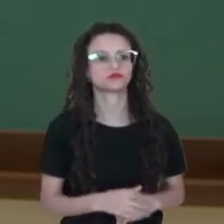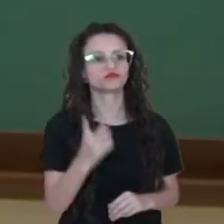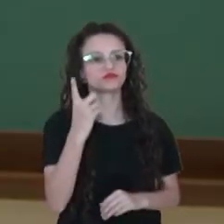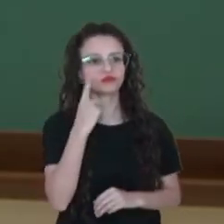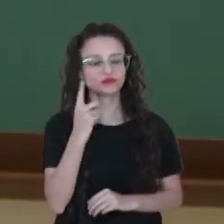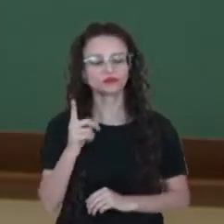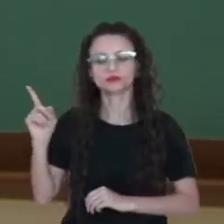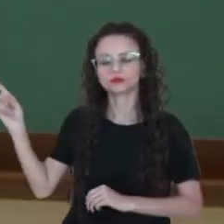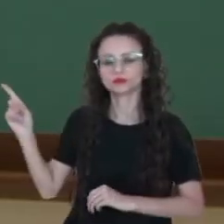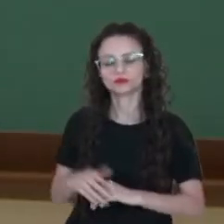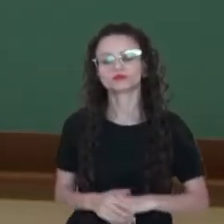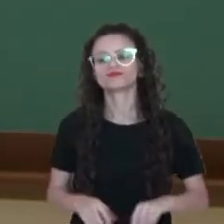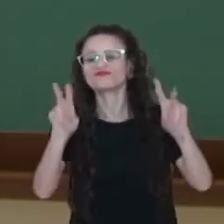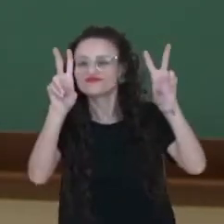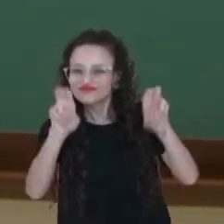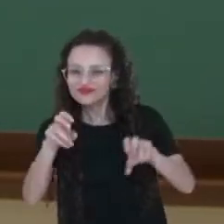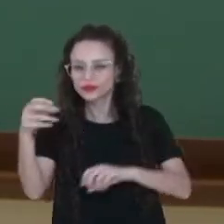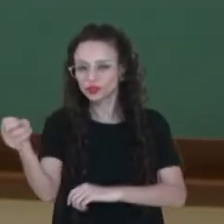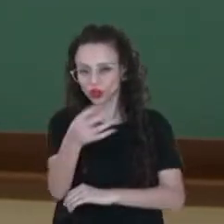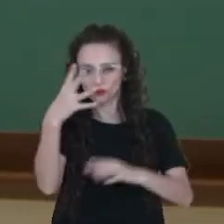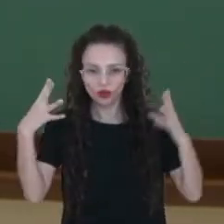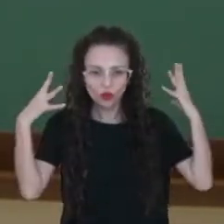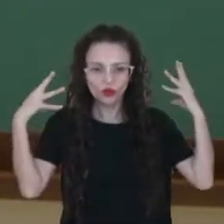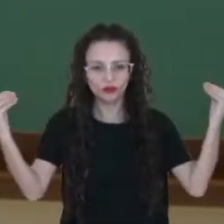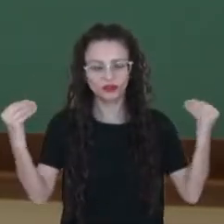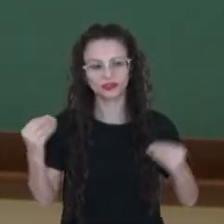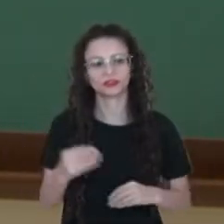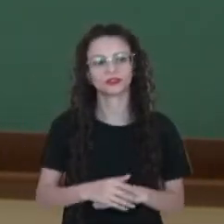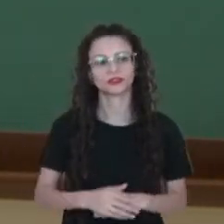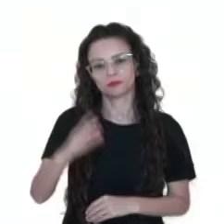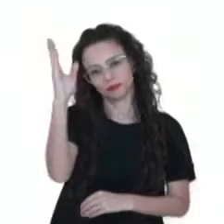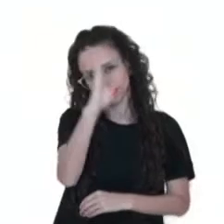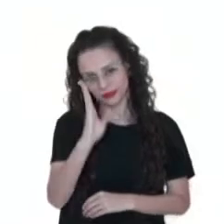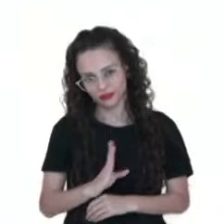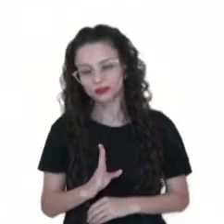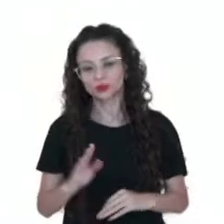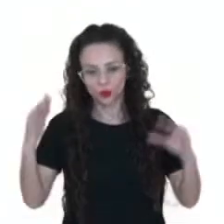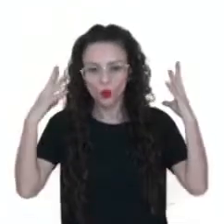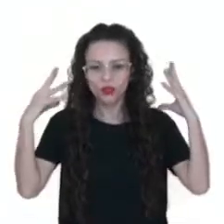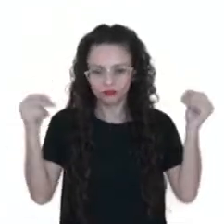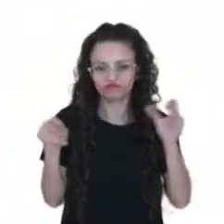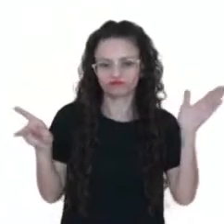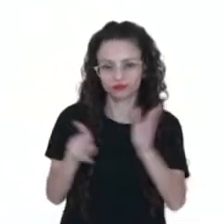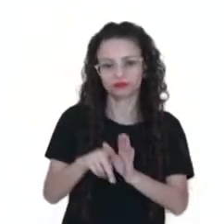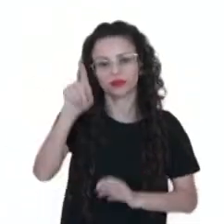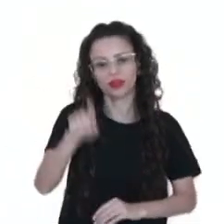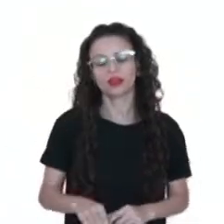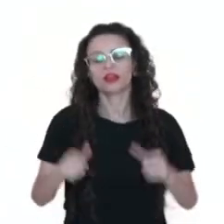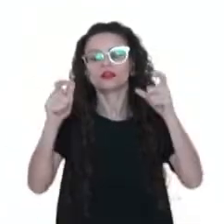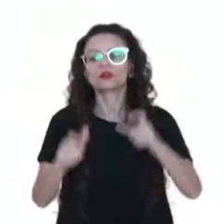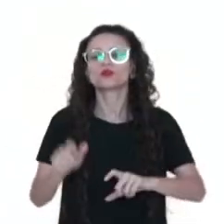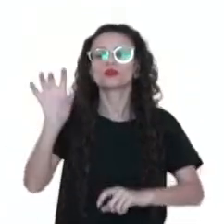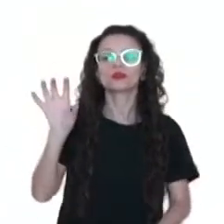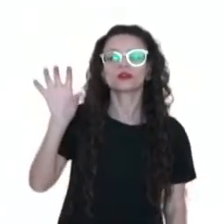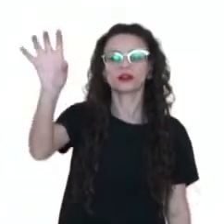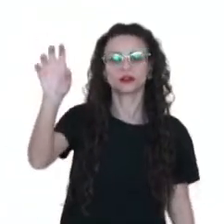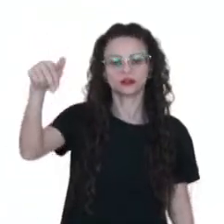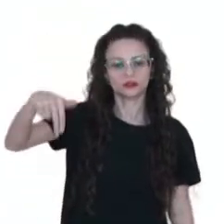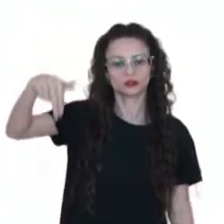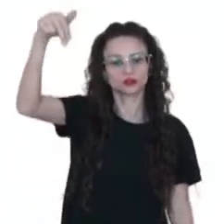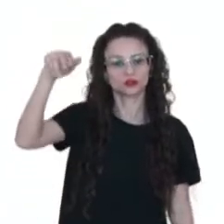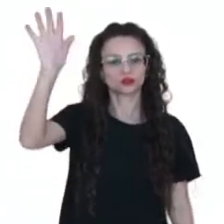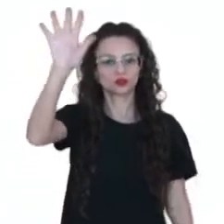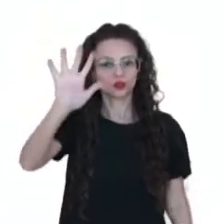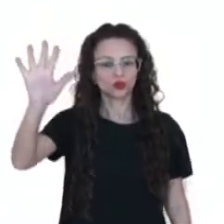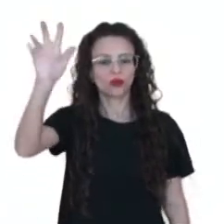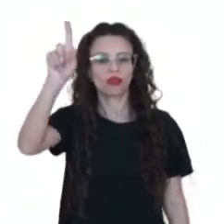Veja, a chamada Nova Holanda, ou Brasil holandês, era uma região que compreende o território dominado